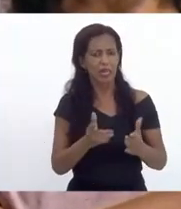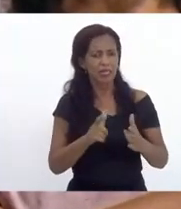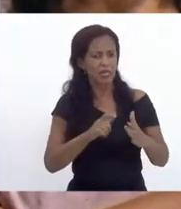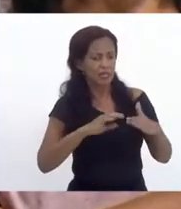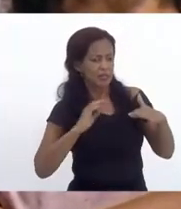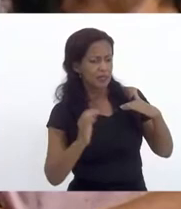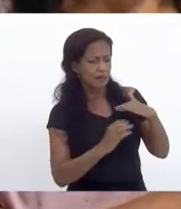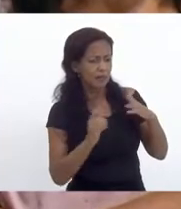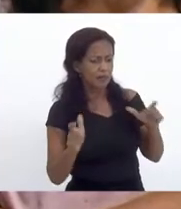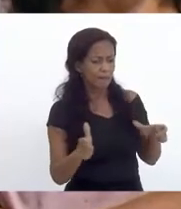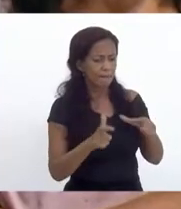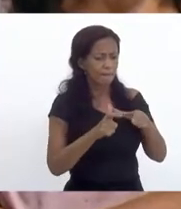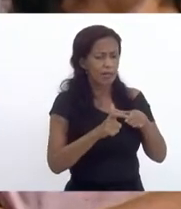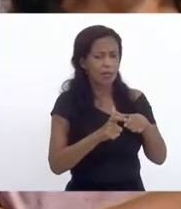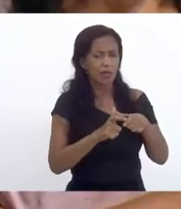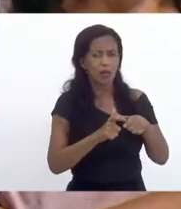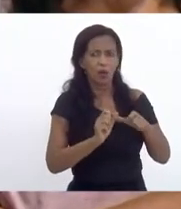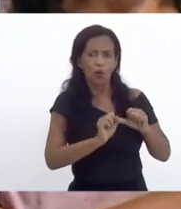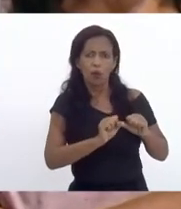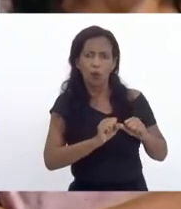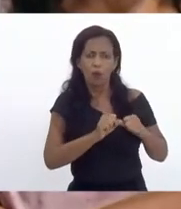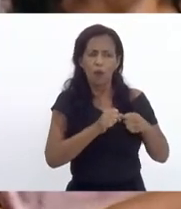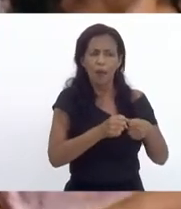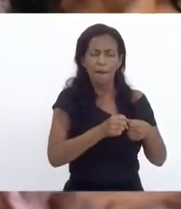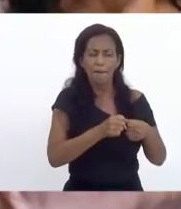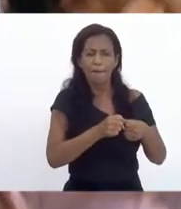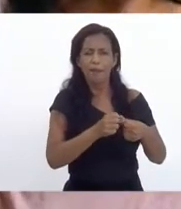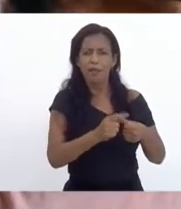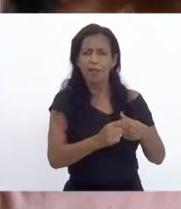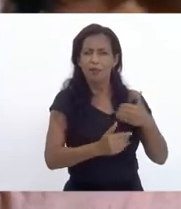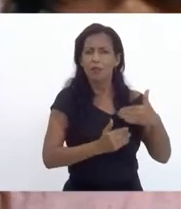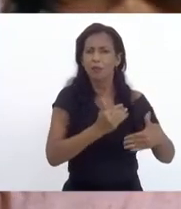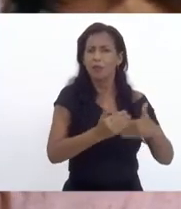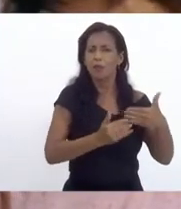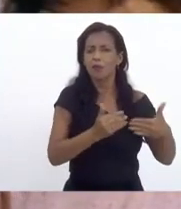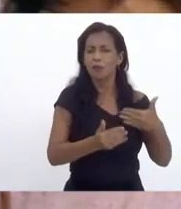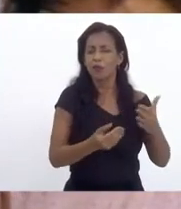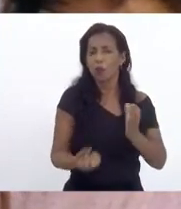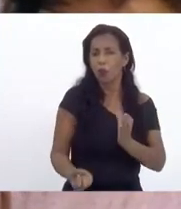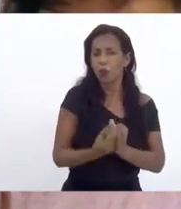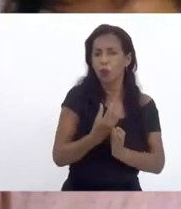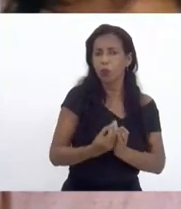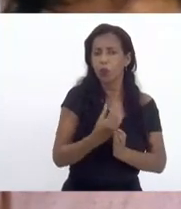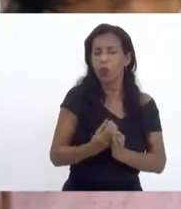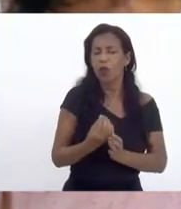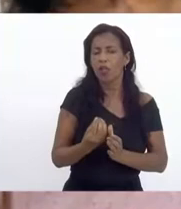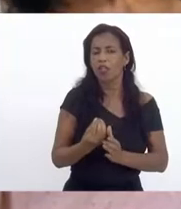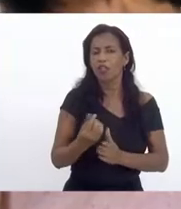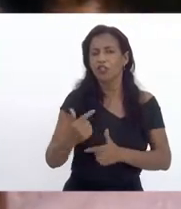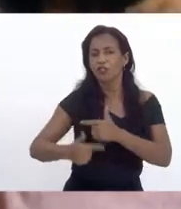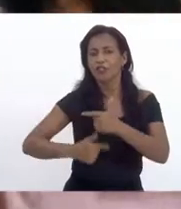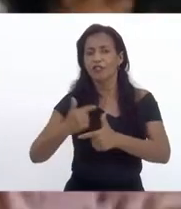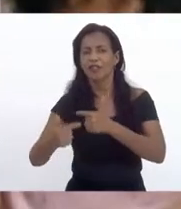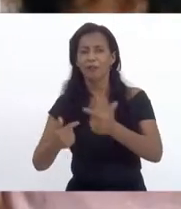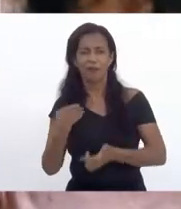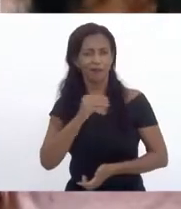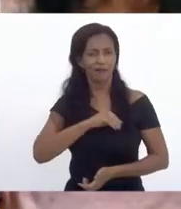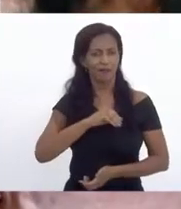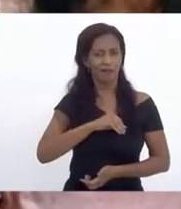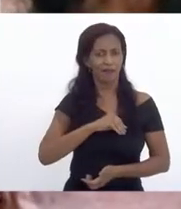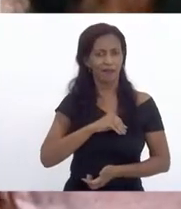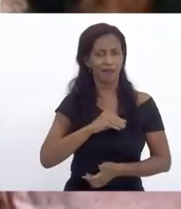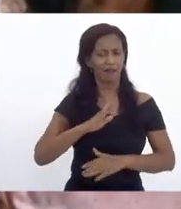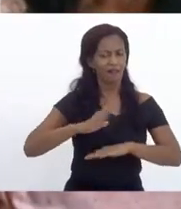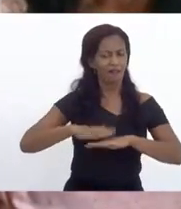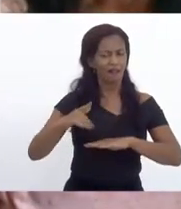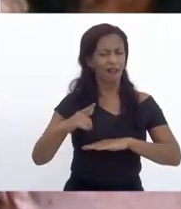empresa como um grande braço nesse processo de produtividade, geração de emprego e renda. Além de toda essa